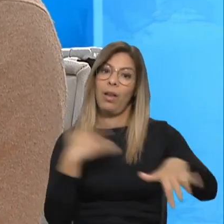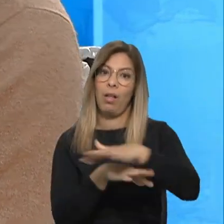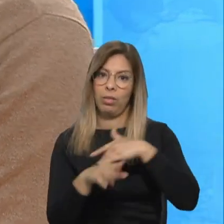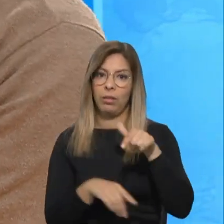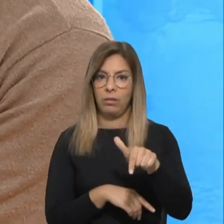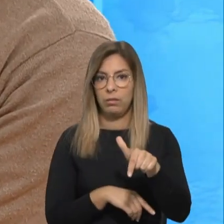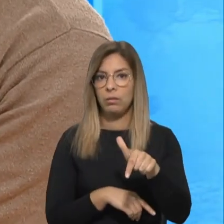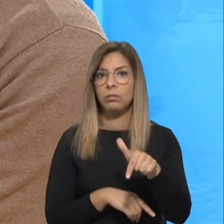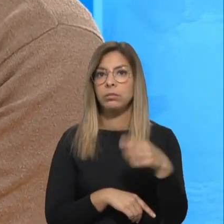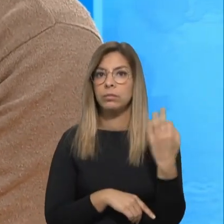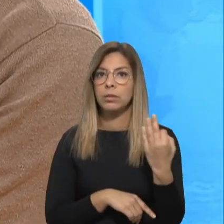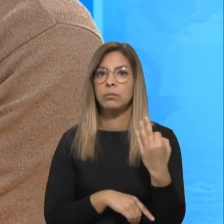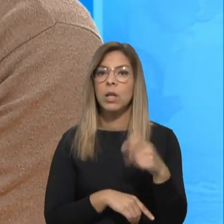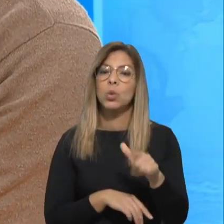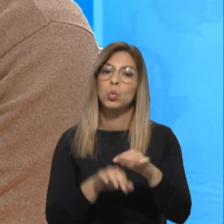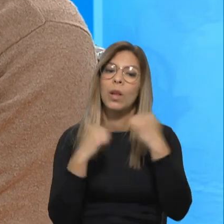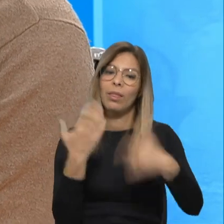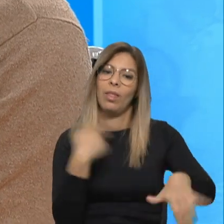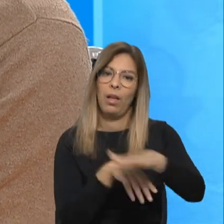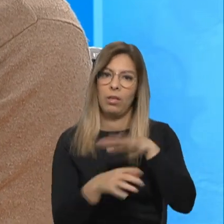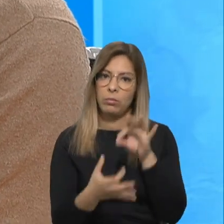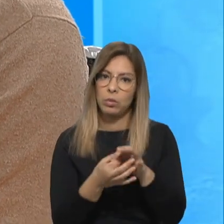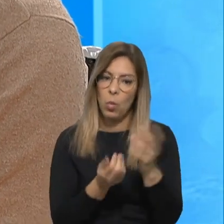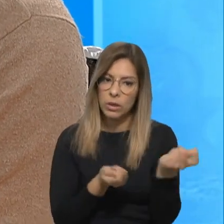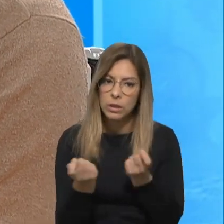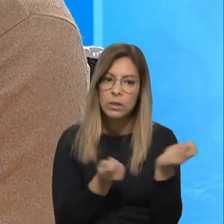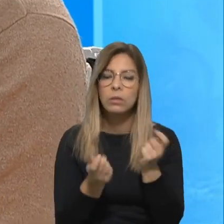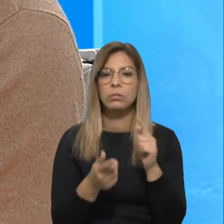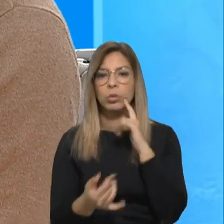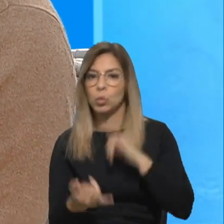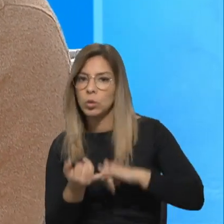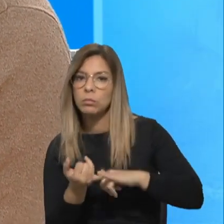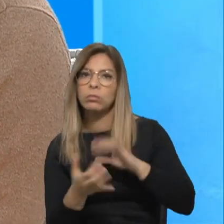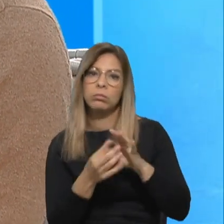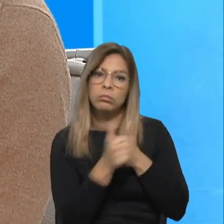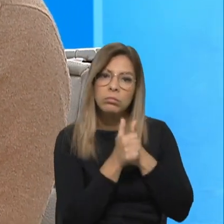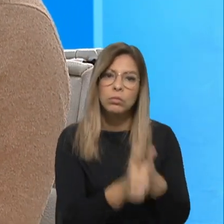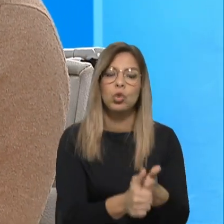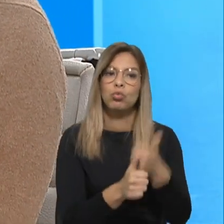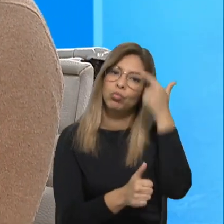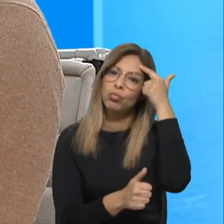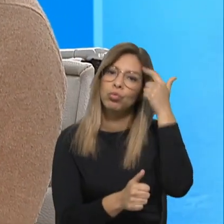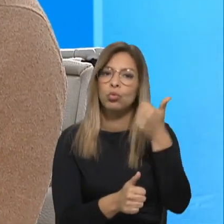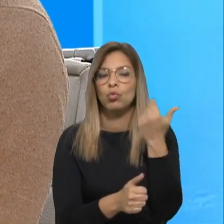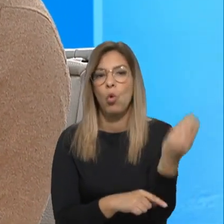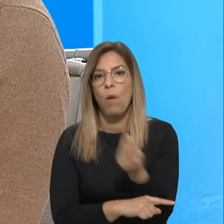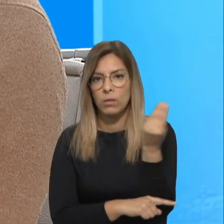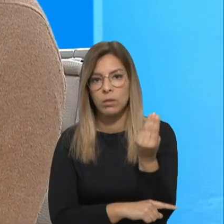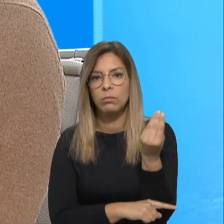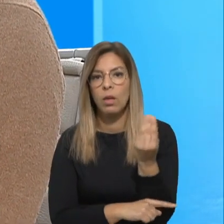civil, sociedade civil entende-se organizações, associações que trabalham com os jovens, possam